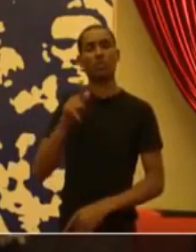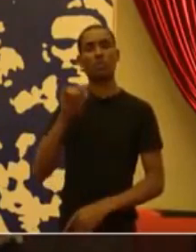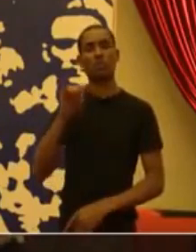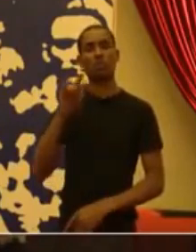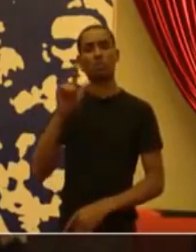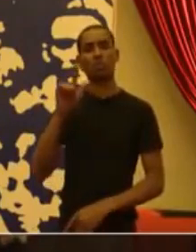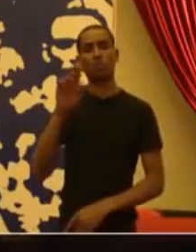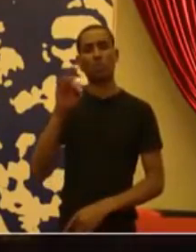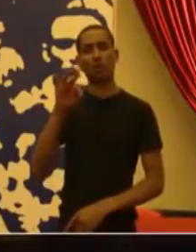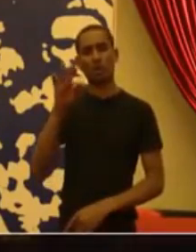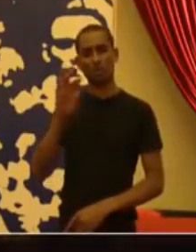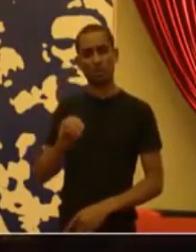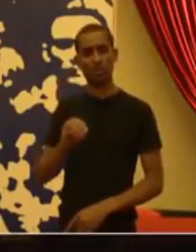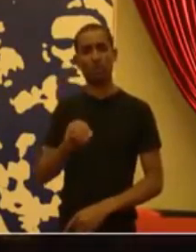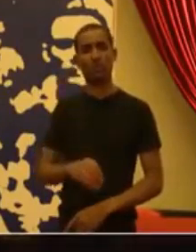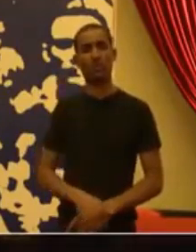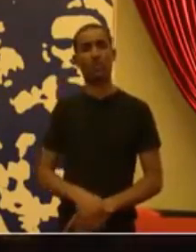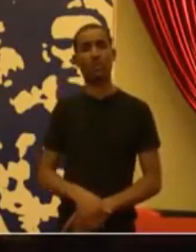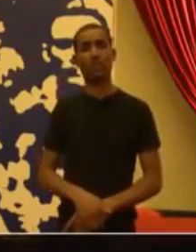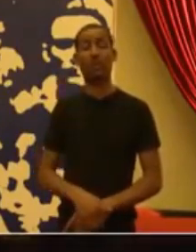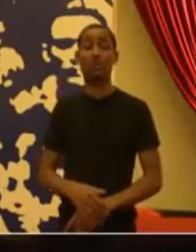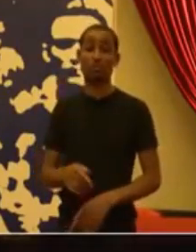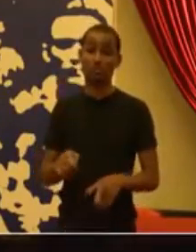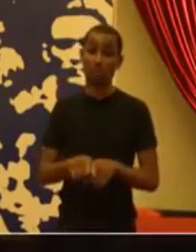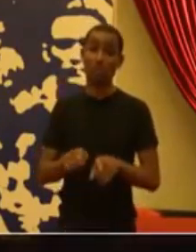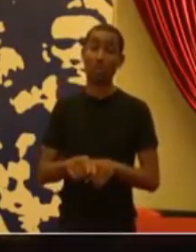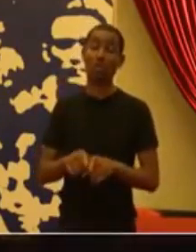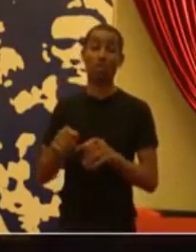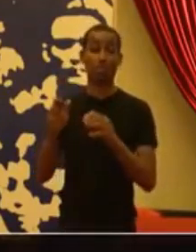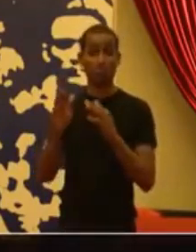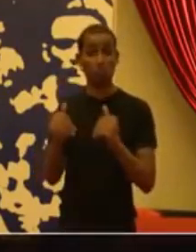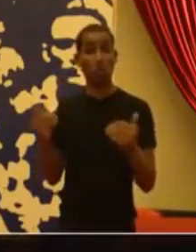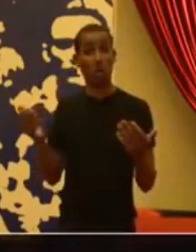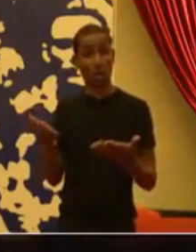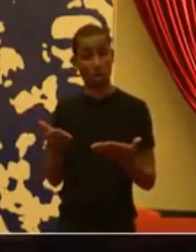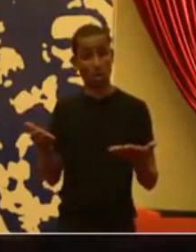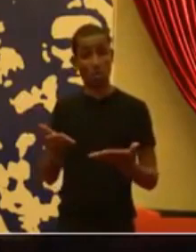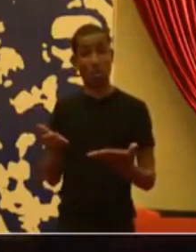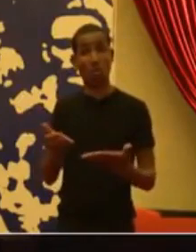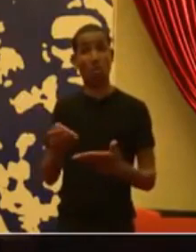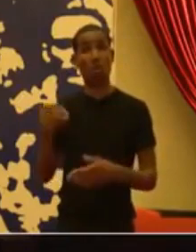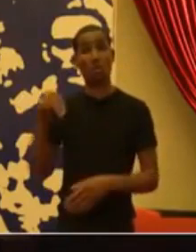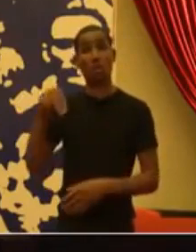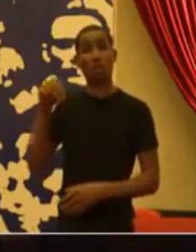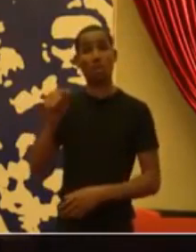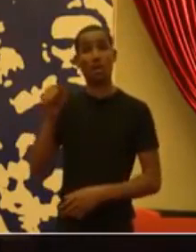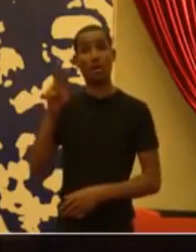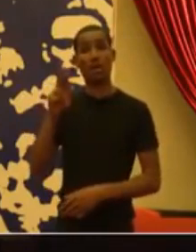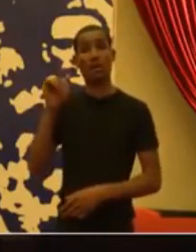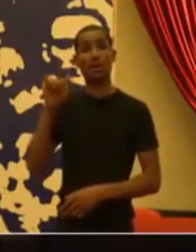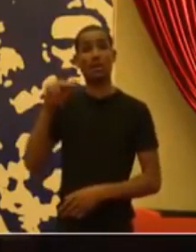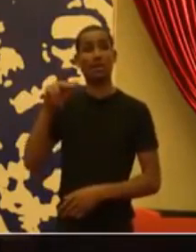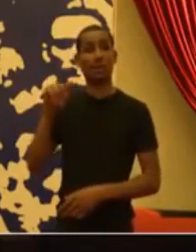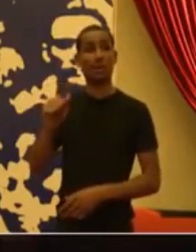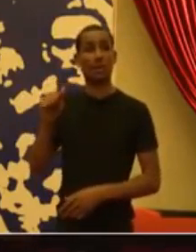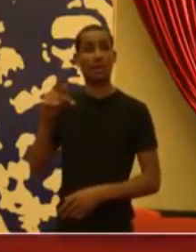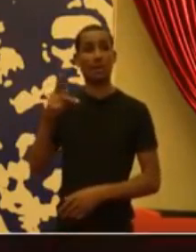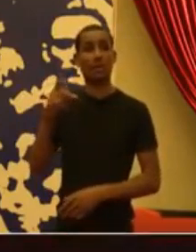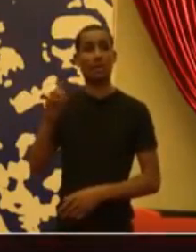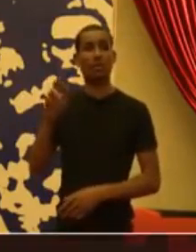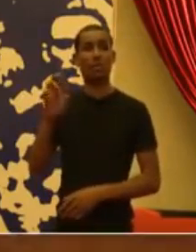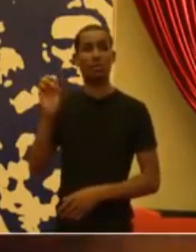da Universidade Federal do ABC. E queria pedir a palavra agora da Marina Persson.